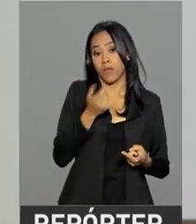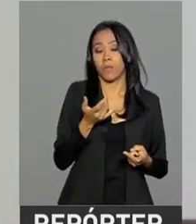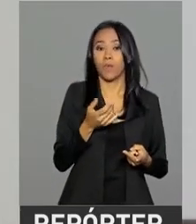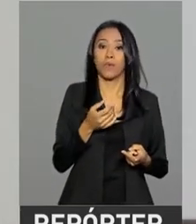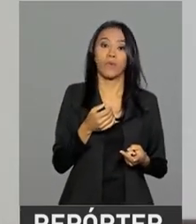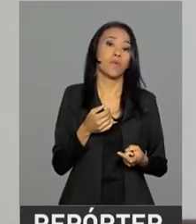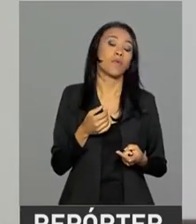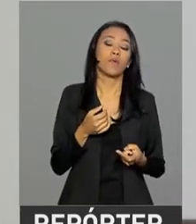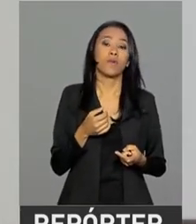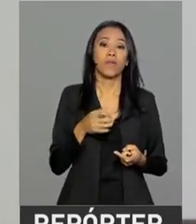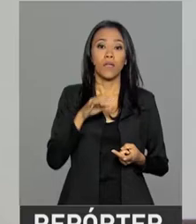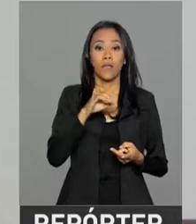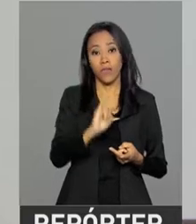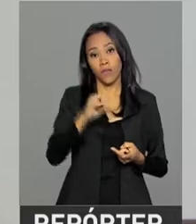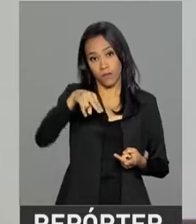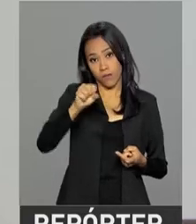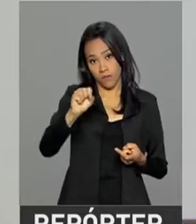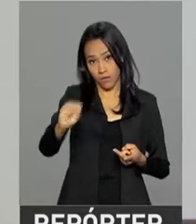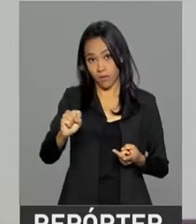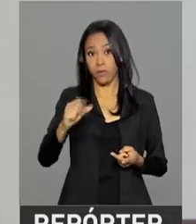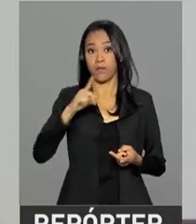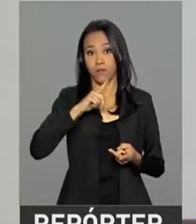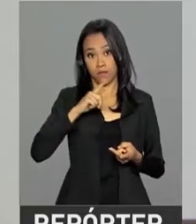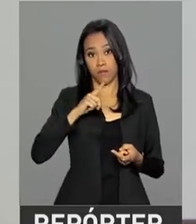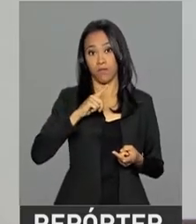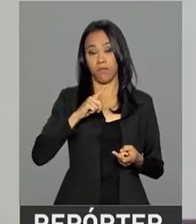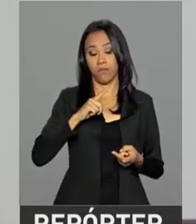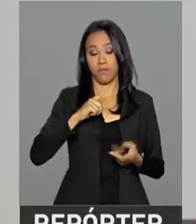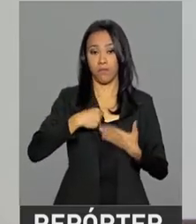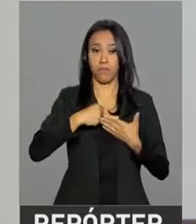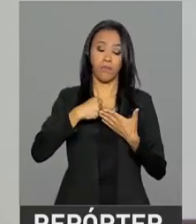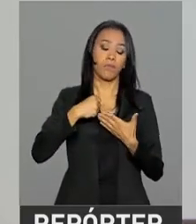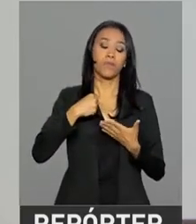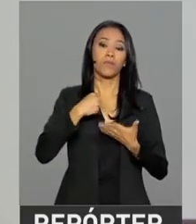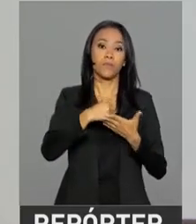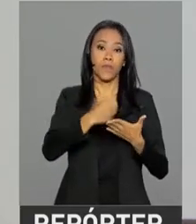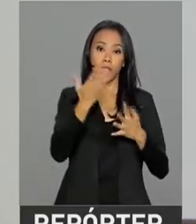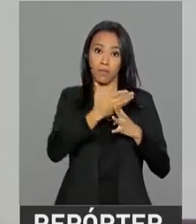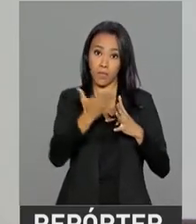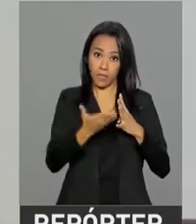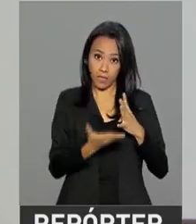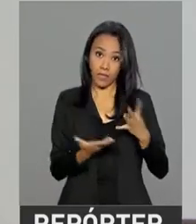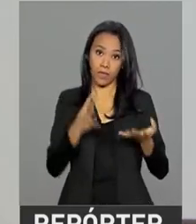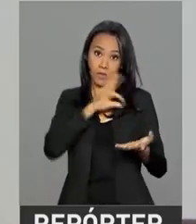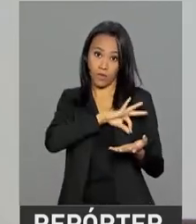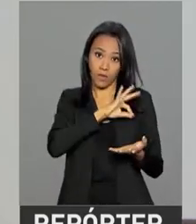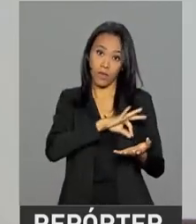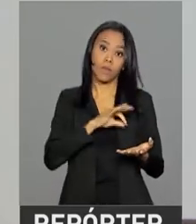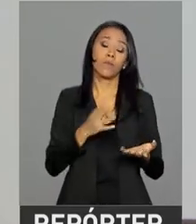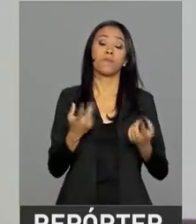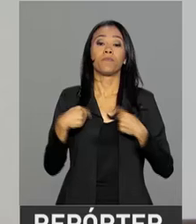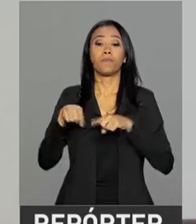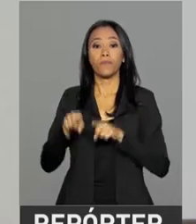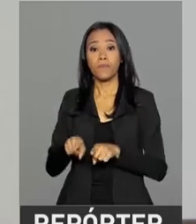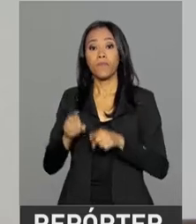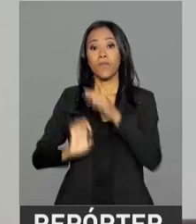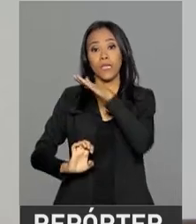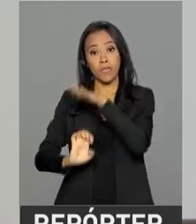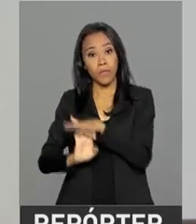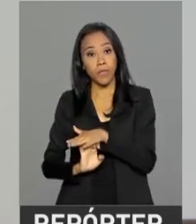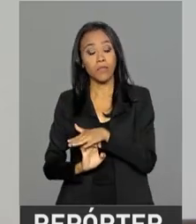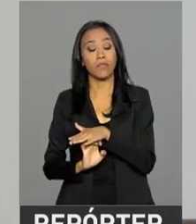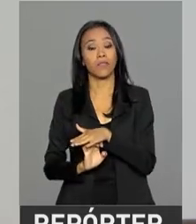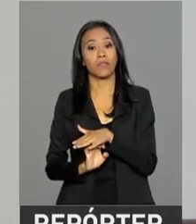as contribuições previdenciárias relacionadas à as parcelas salariais e para as empresas que são optantes